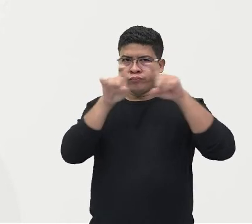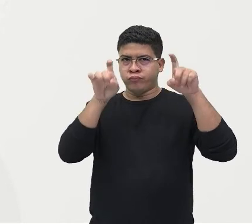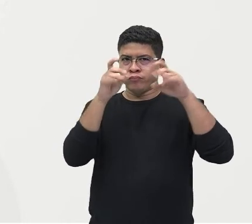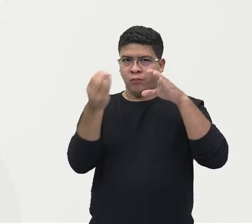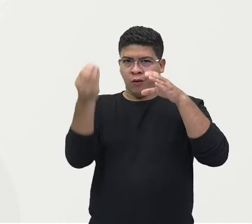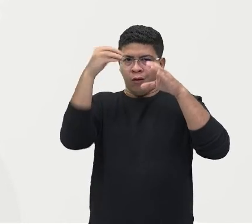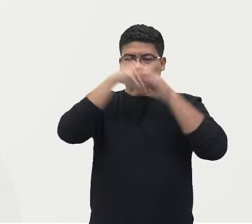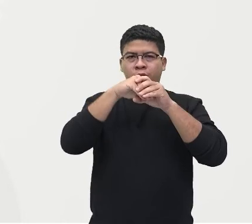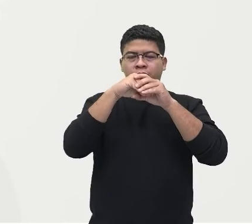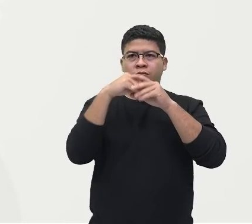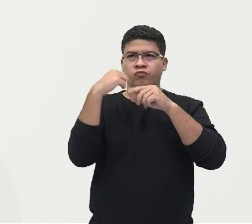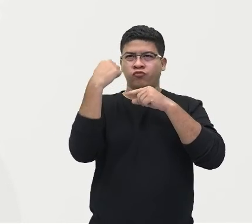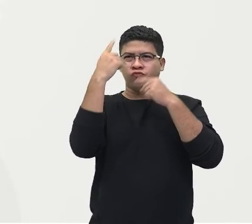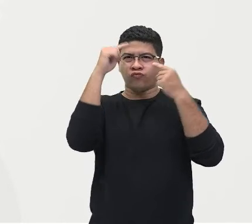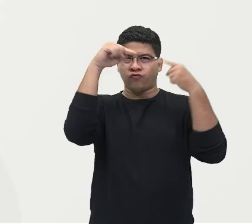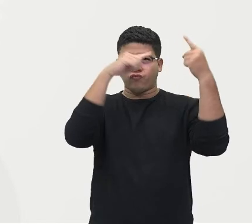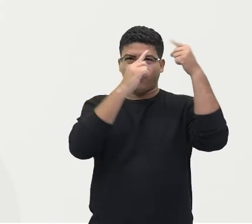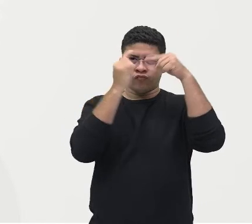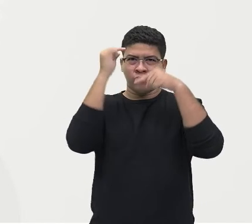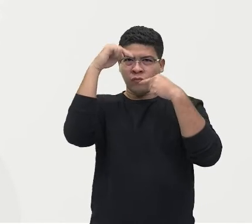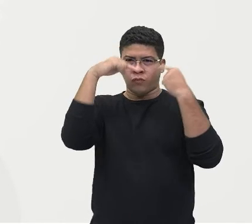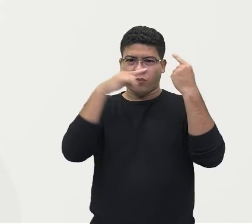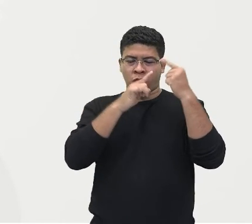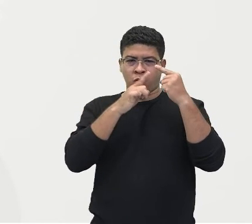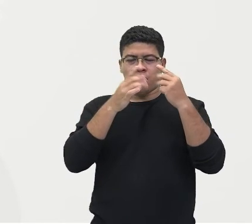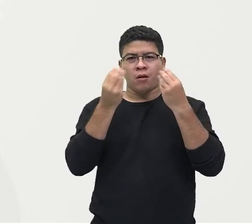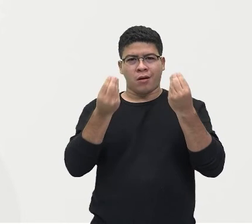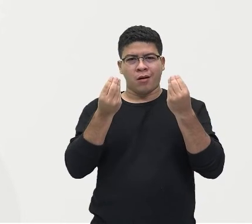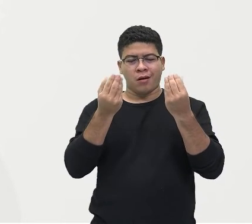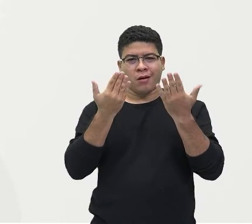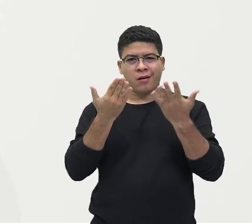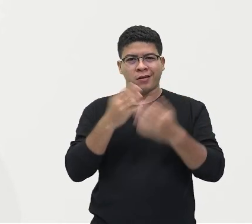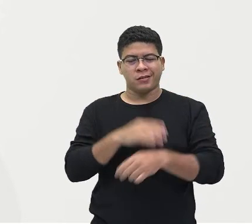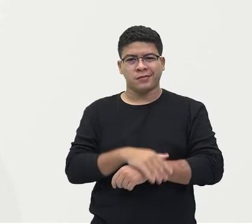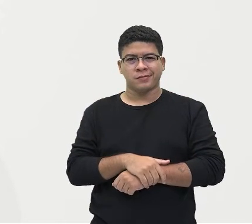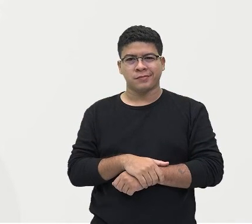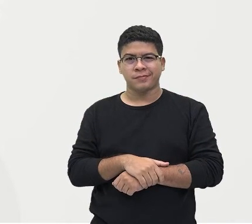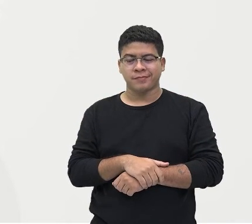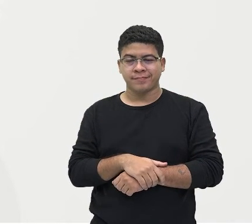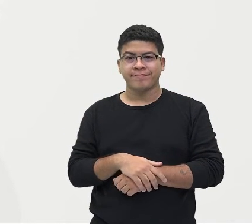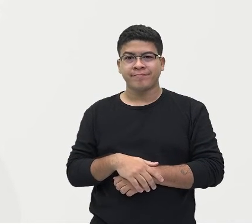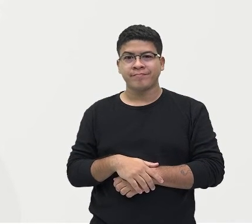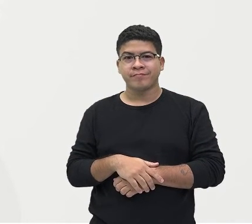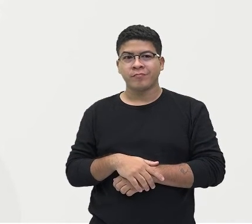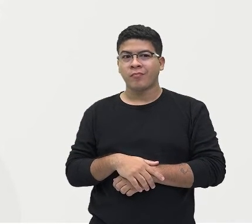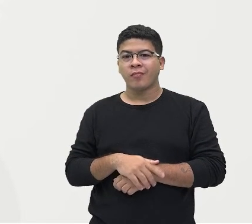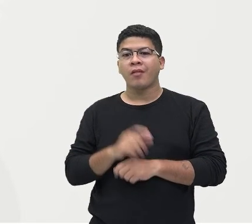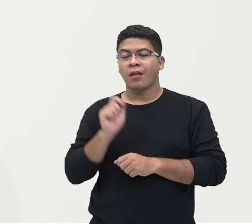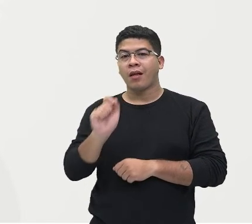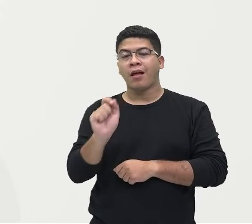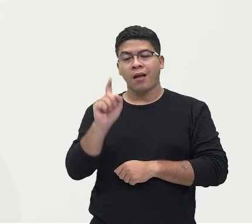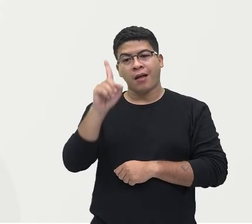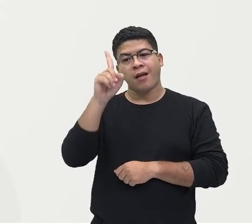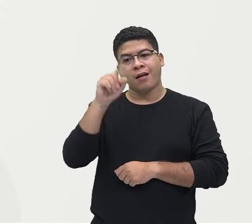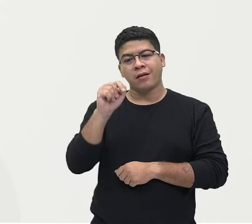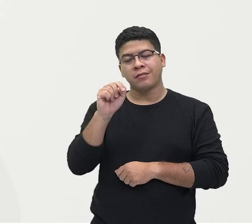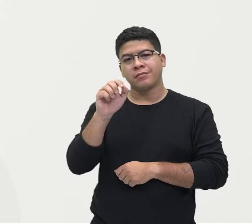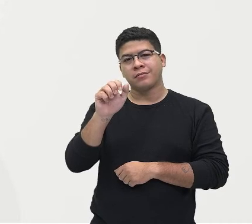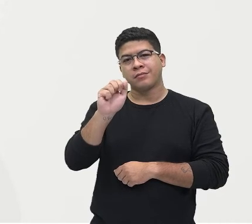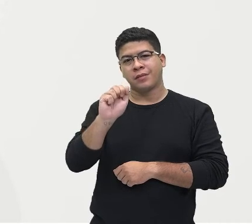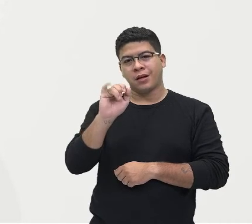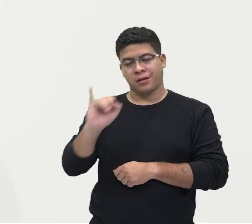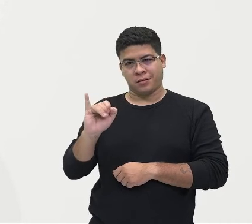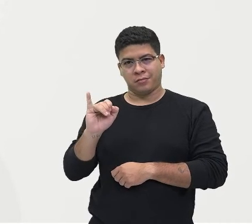dentro dela. Tudo relacionado, tudo conectado, ok? Então, que é o que a inteligência artificial faz?